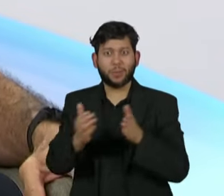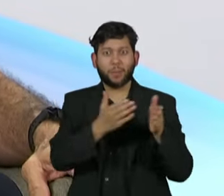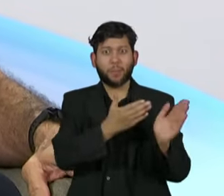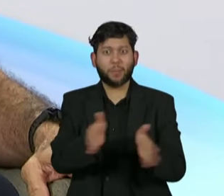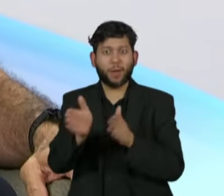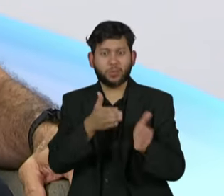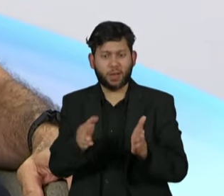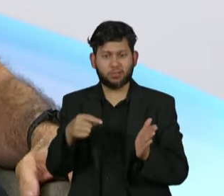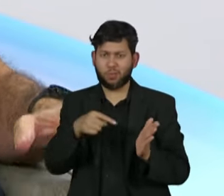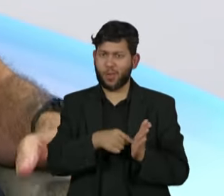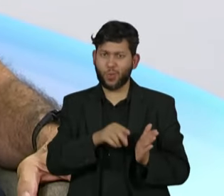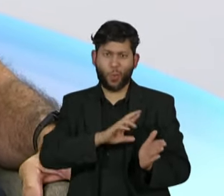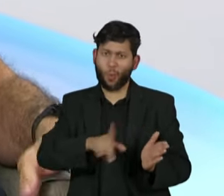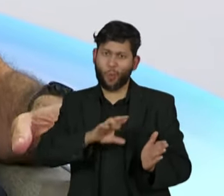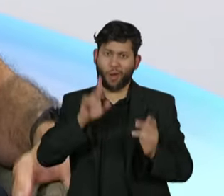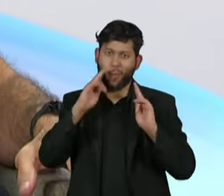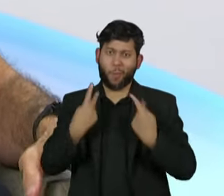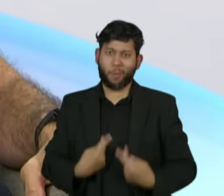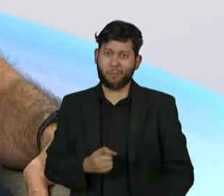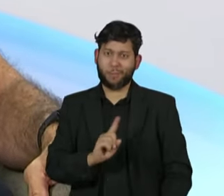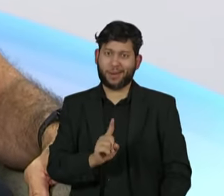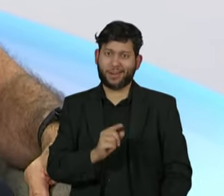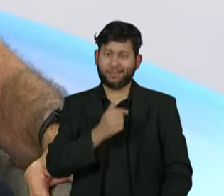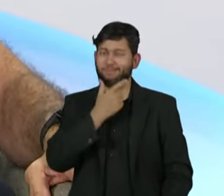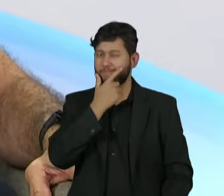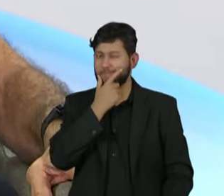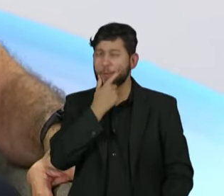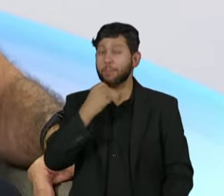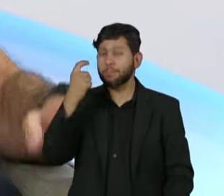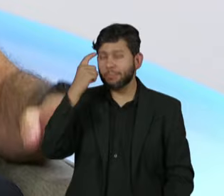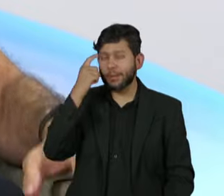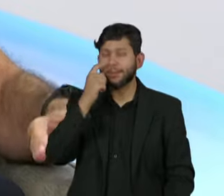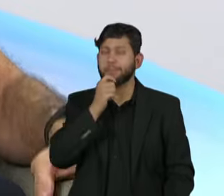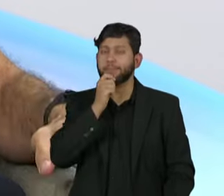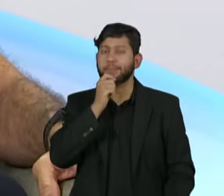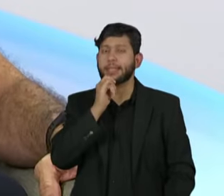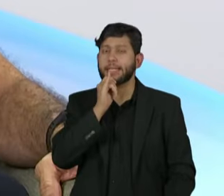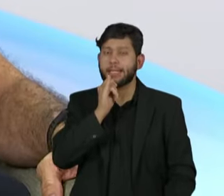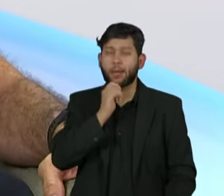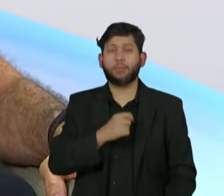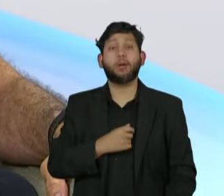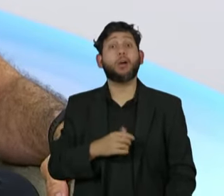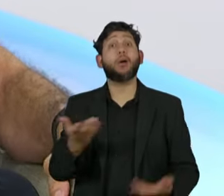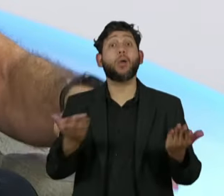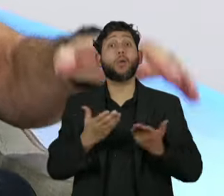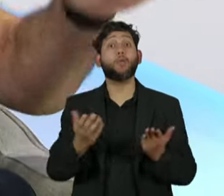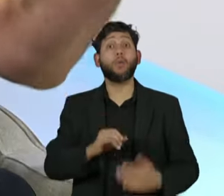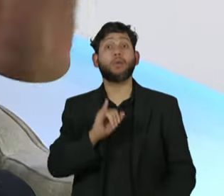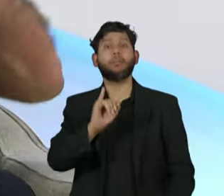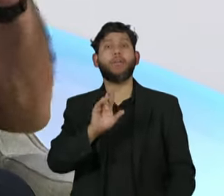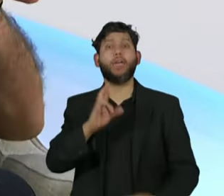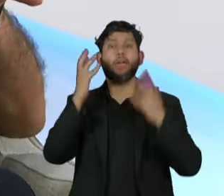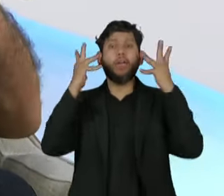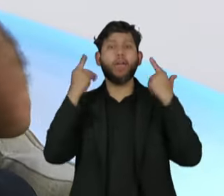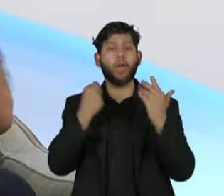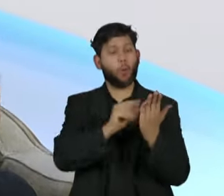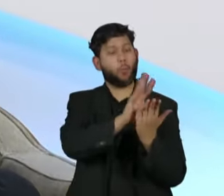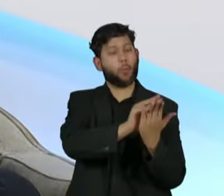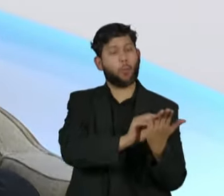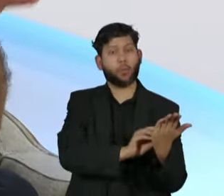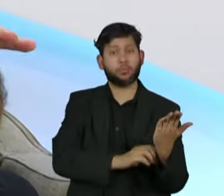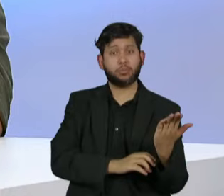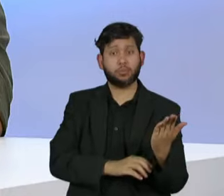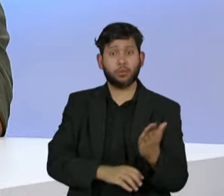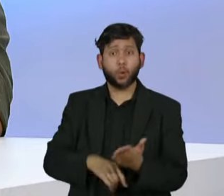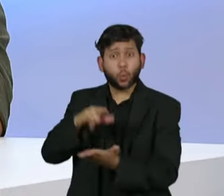tipicamente humano Então você vai e você diz o seguinte olha vamos fazer uma declaração de imposto de renda você junta um conjunto de documentos